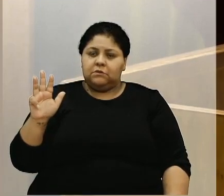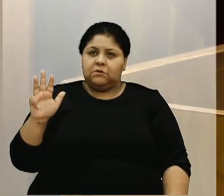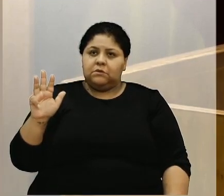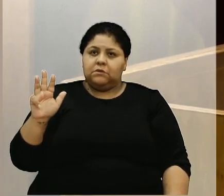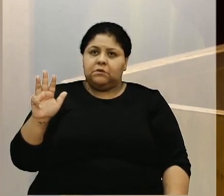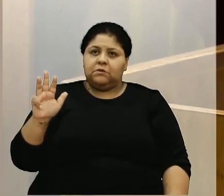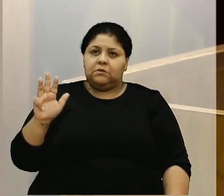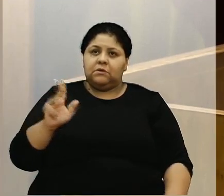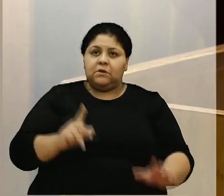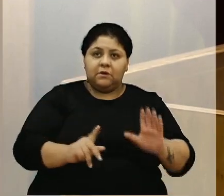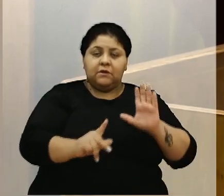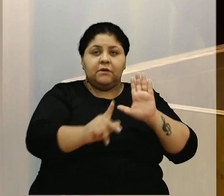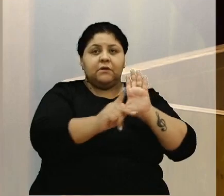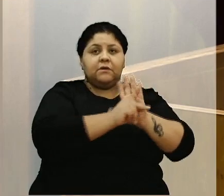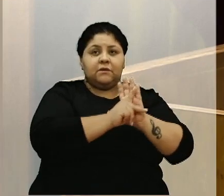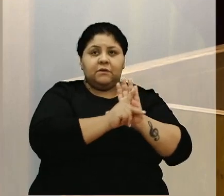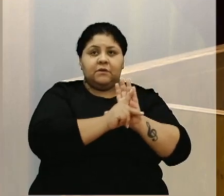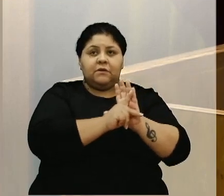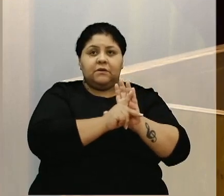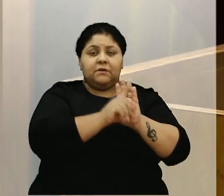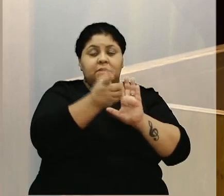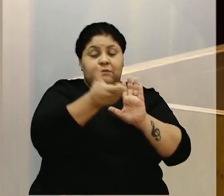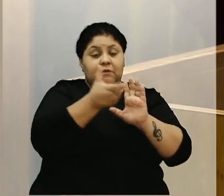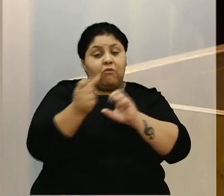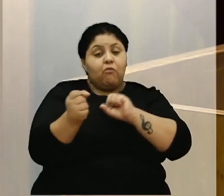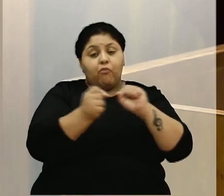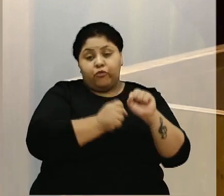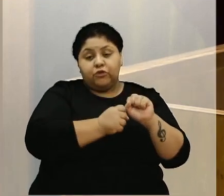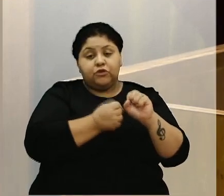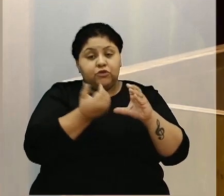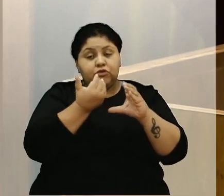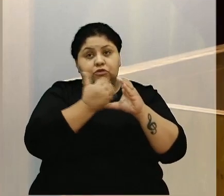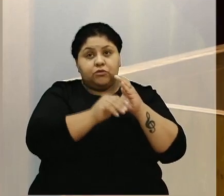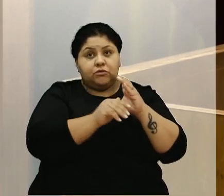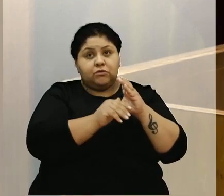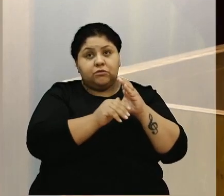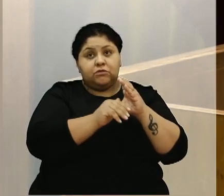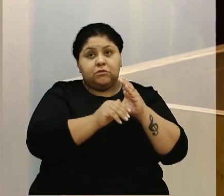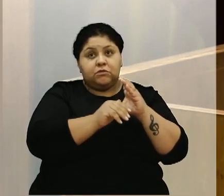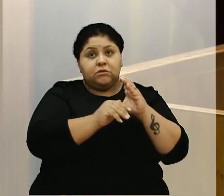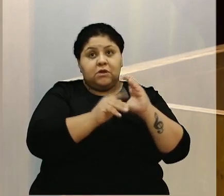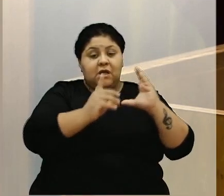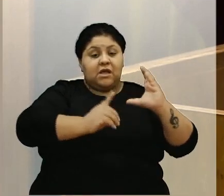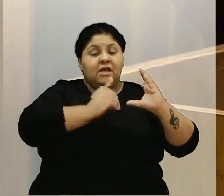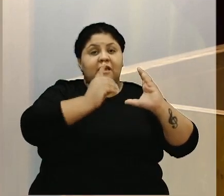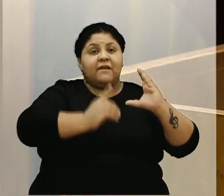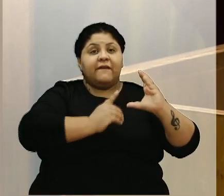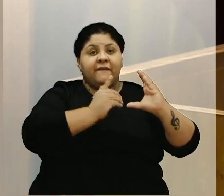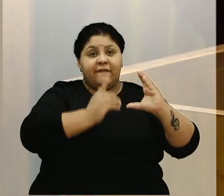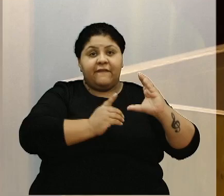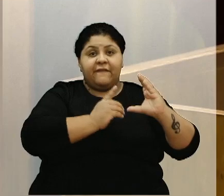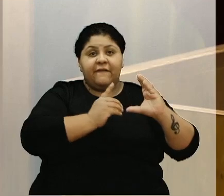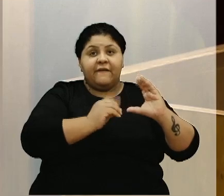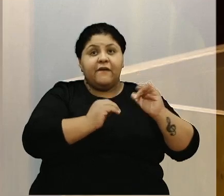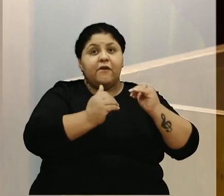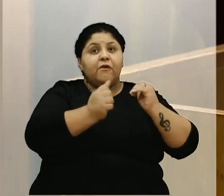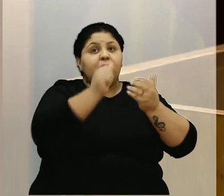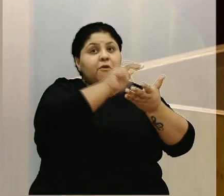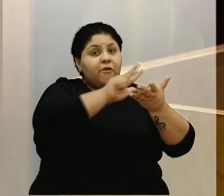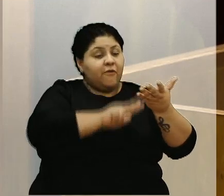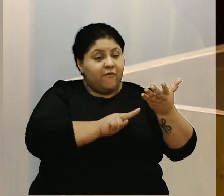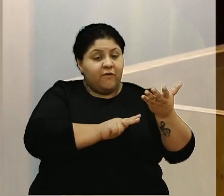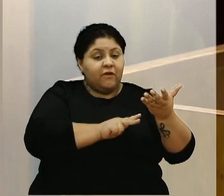este projeto, se caso ele quisesse, ele podia ter encaminhado para a Câmara dos Deputados. Aí sim uma análise crítica de ambos